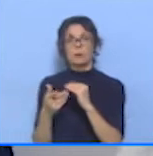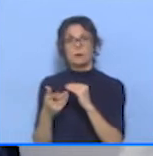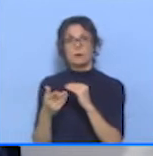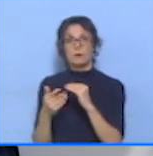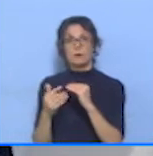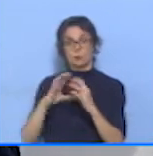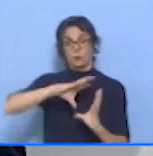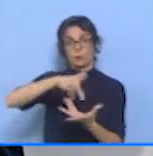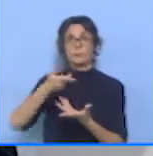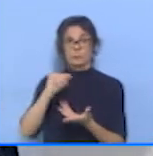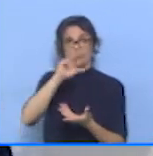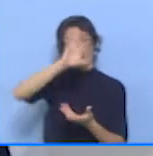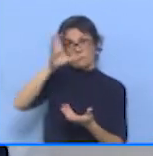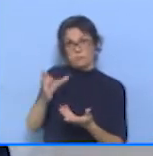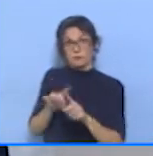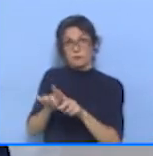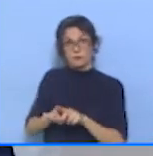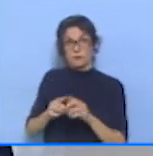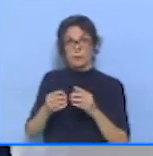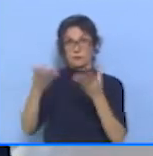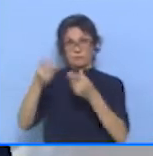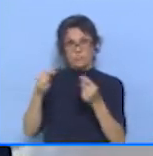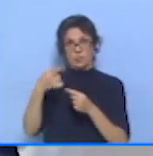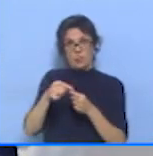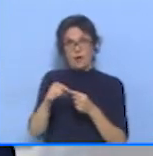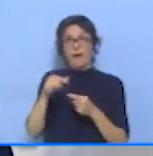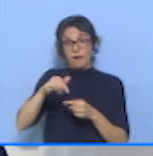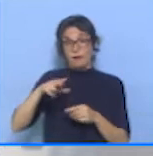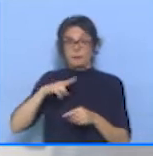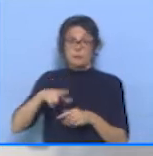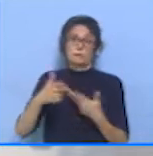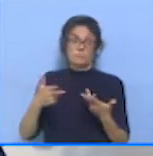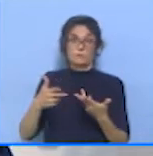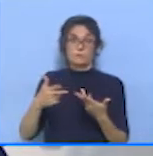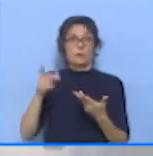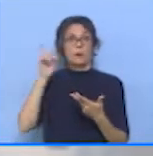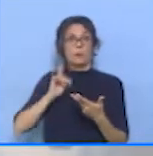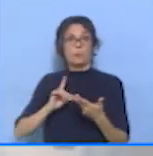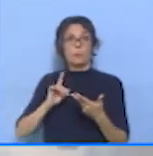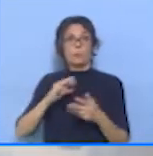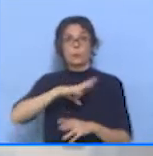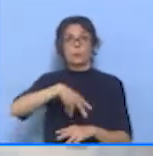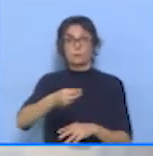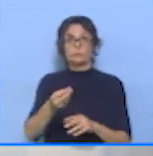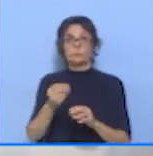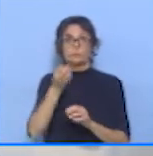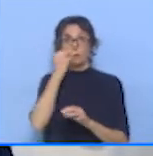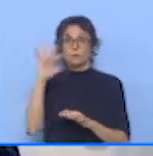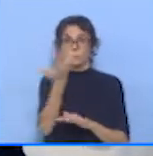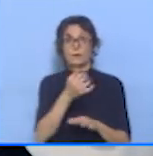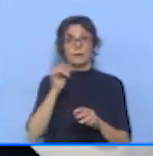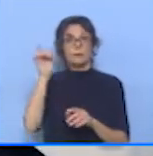no caso de Portugal, nós vamos já comemorar o Dia Mundial do Ambiente, daqui a 2 dias, 5 de